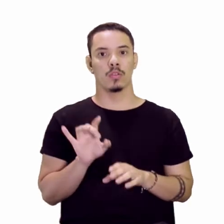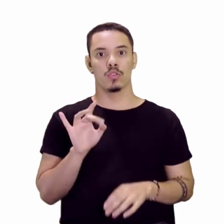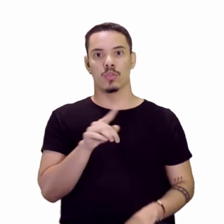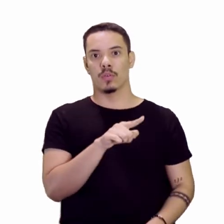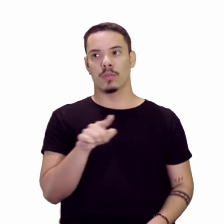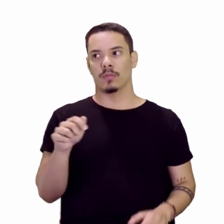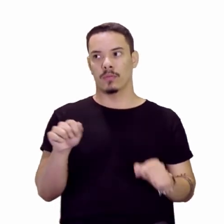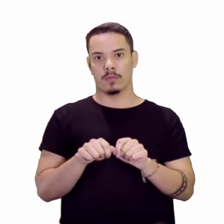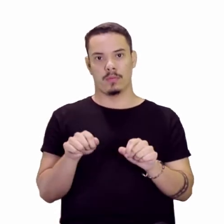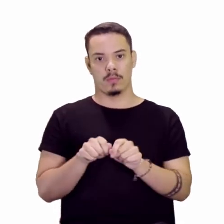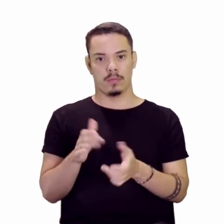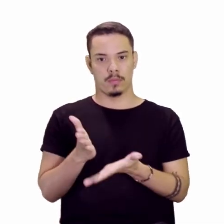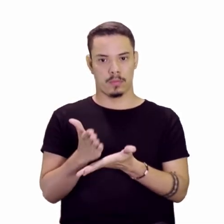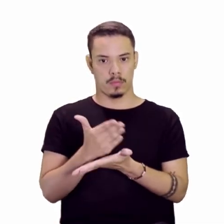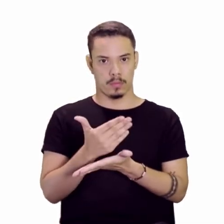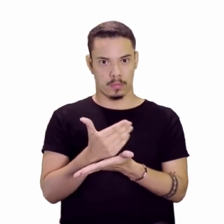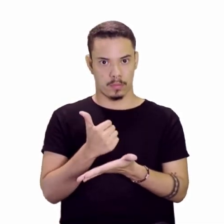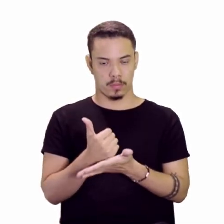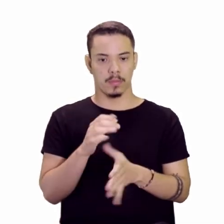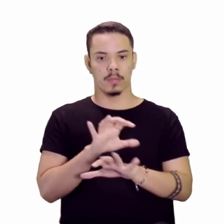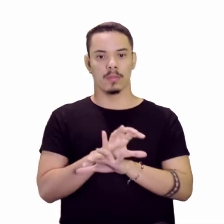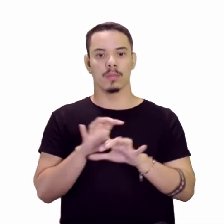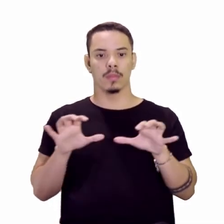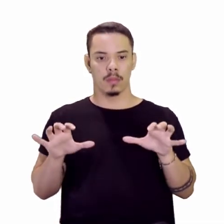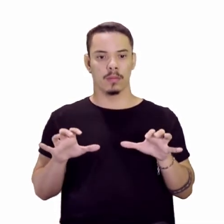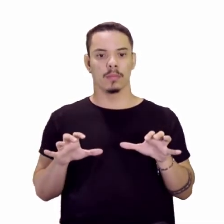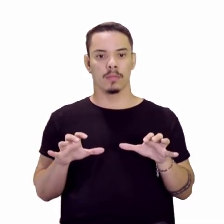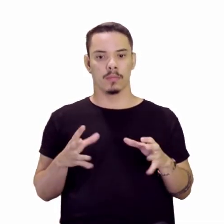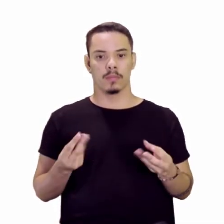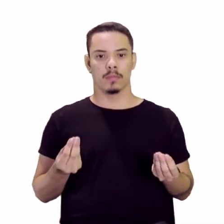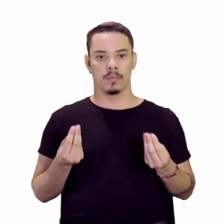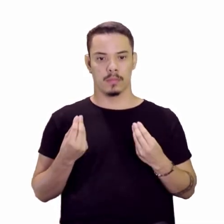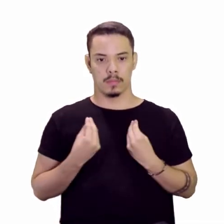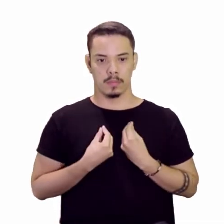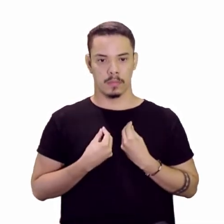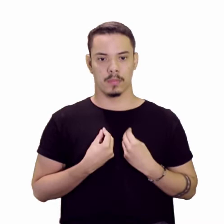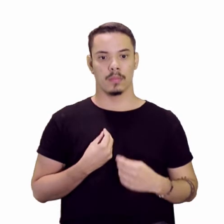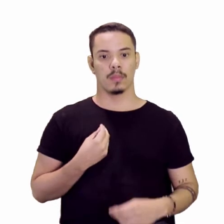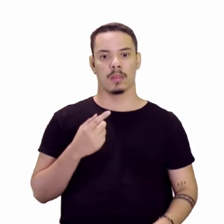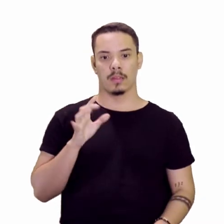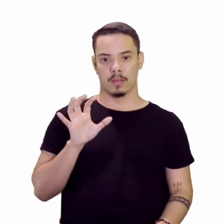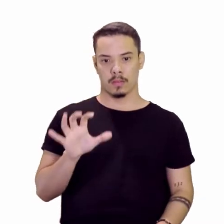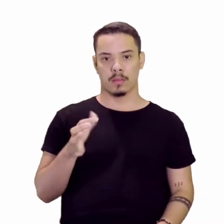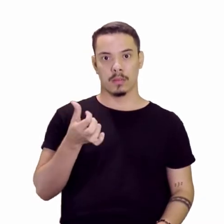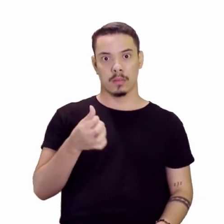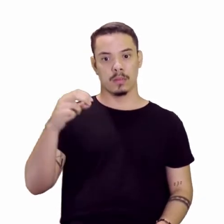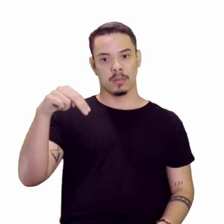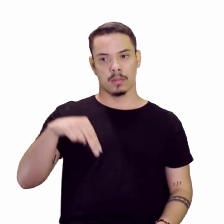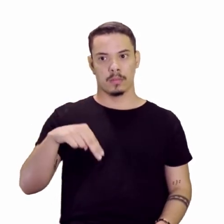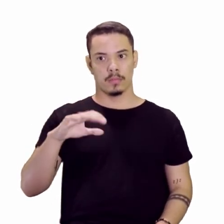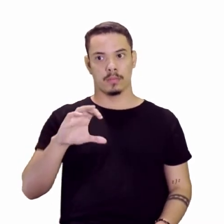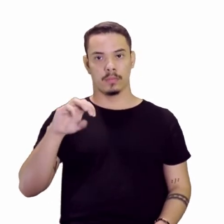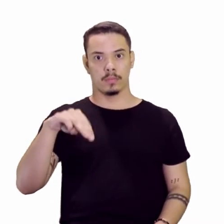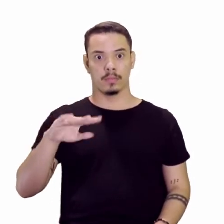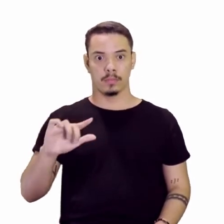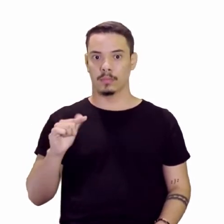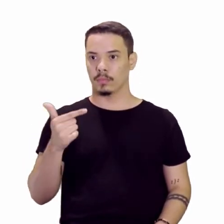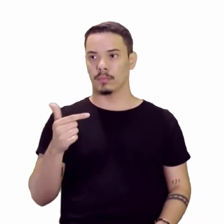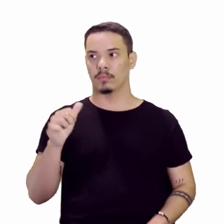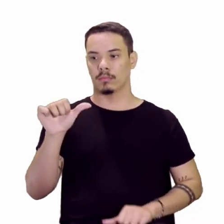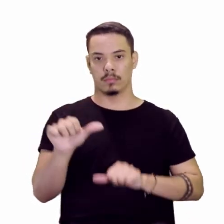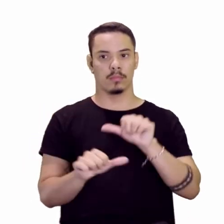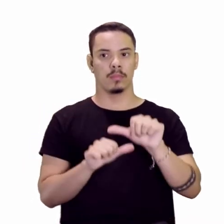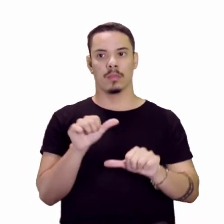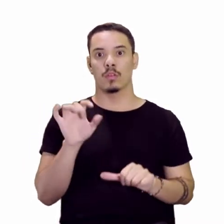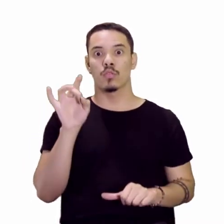fazer essa divisão aí, ó, que você... Vai dar 6 newton por centímetros quadrados. Agora, para transformar, né, Décio, é